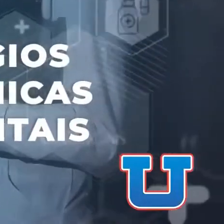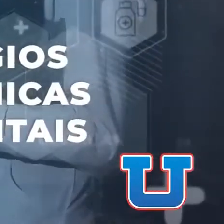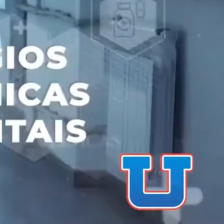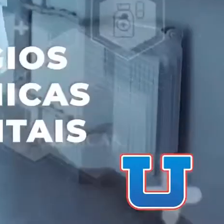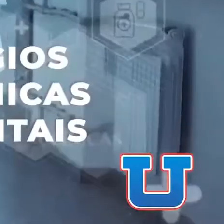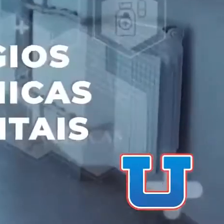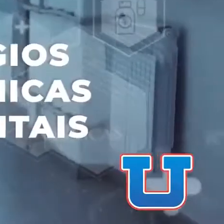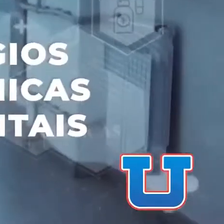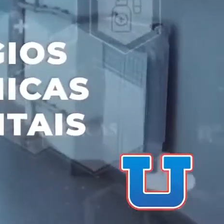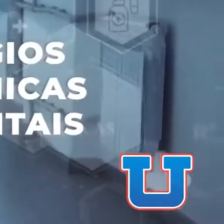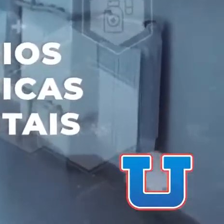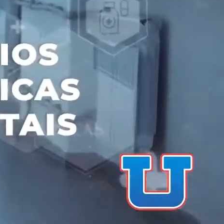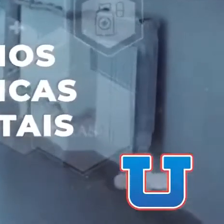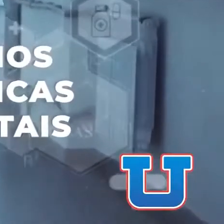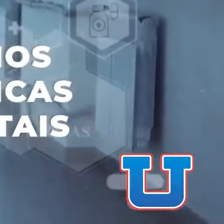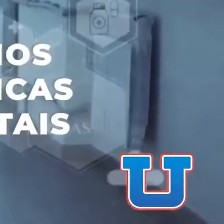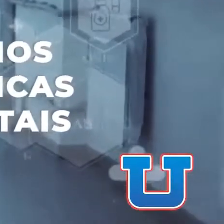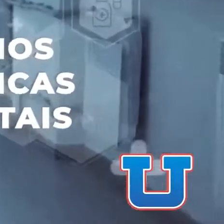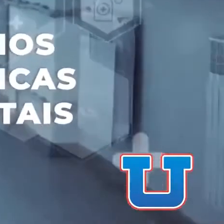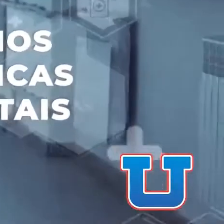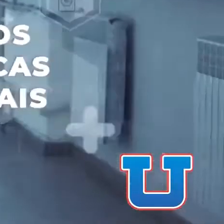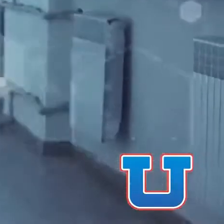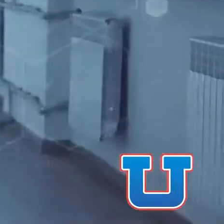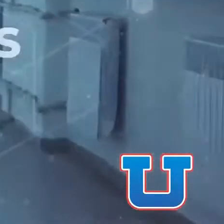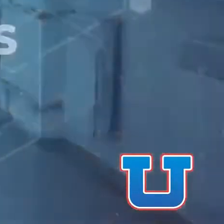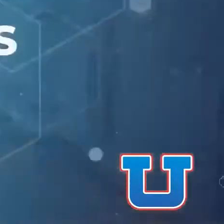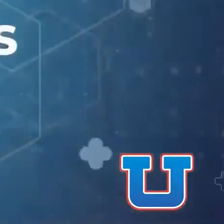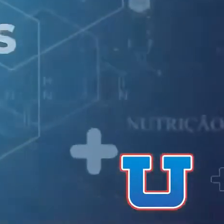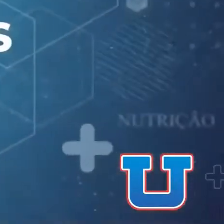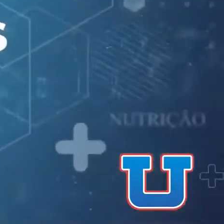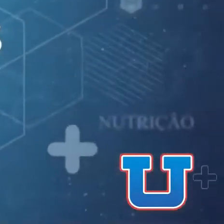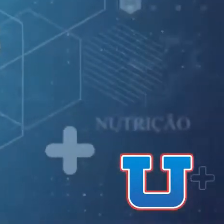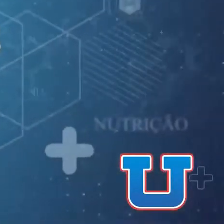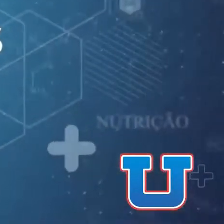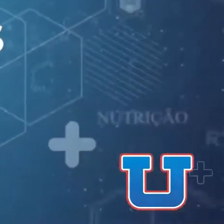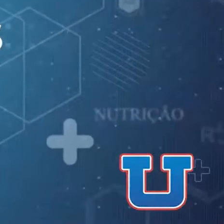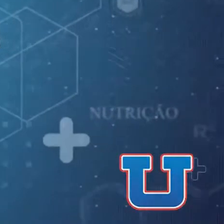hospitais. Não perca tempo e faça já sua inscrição. Informações pelo fone